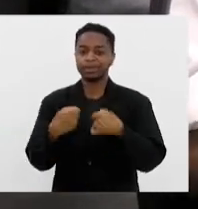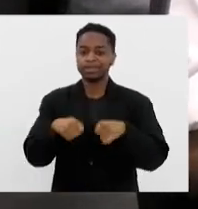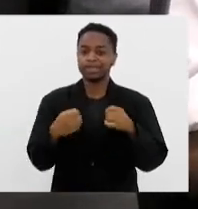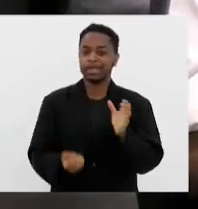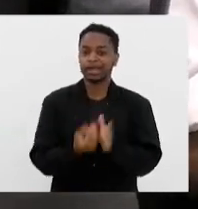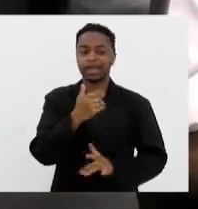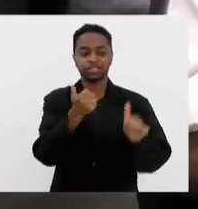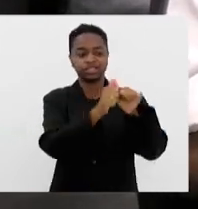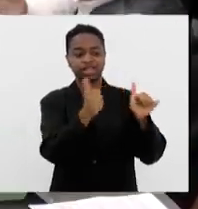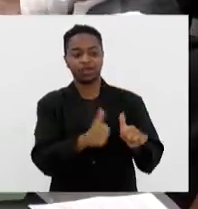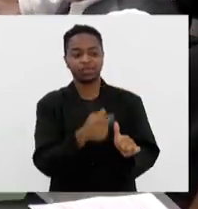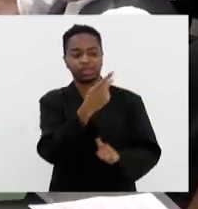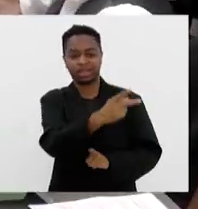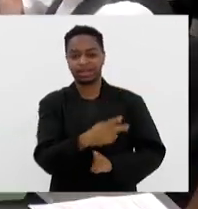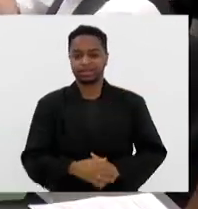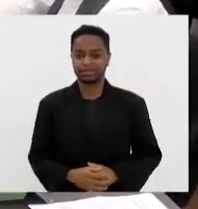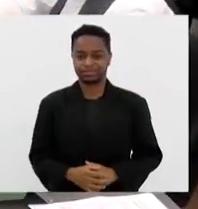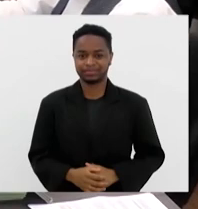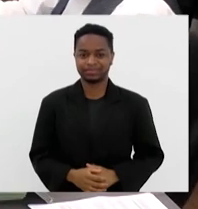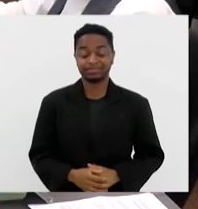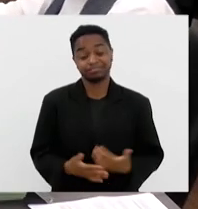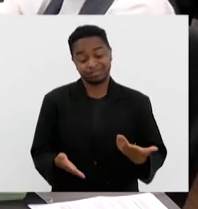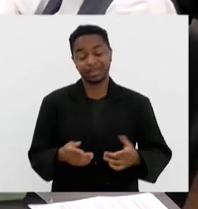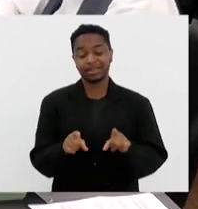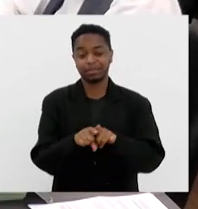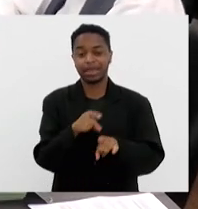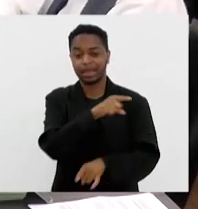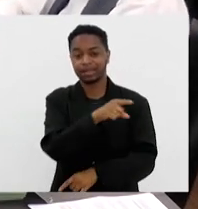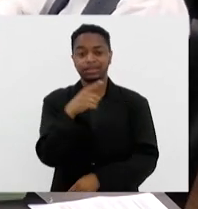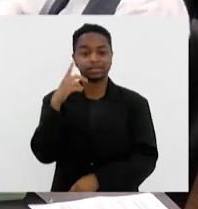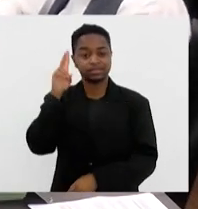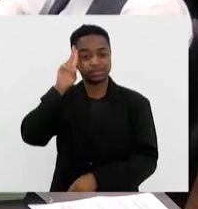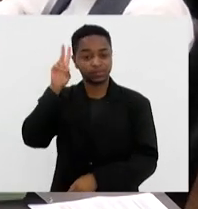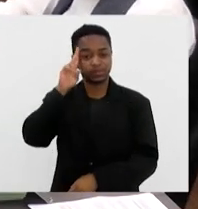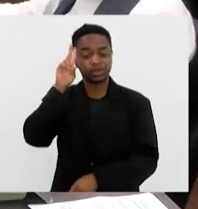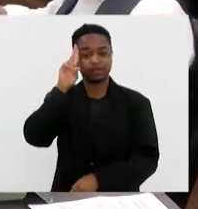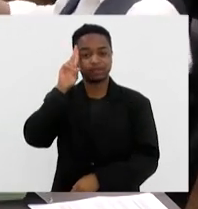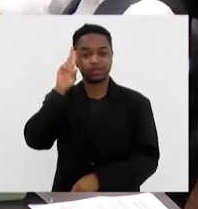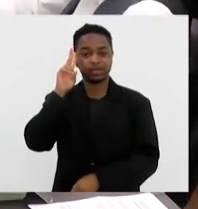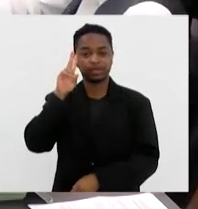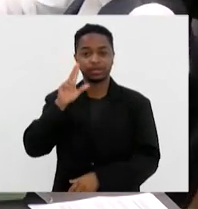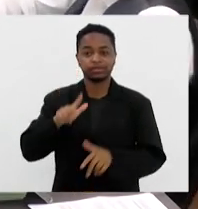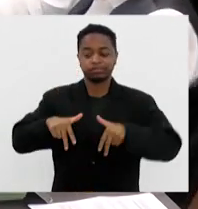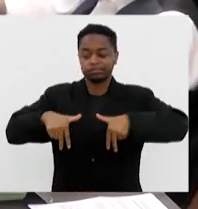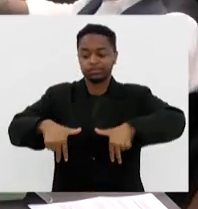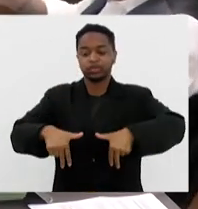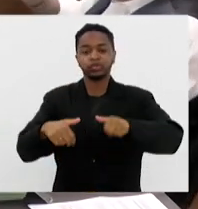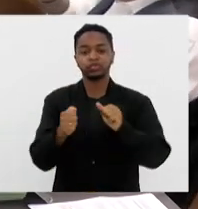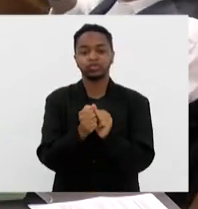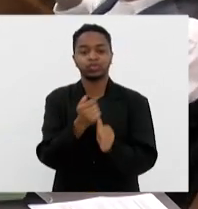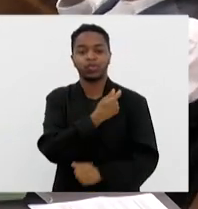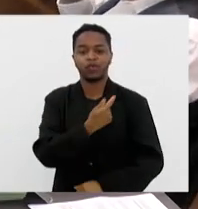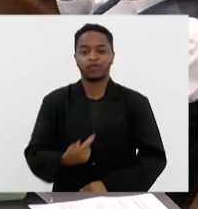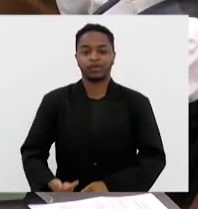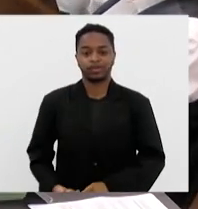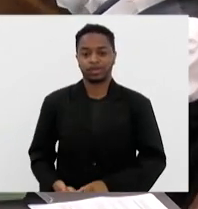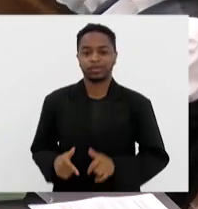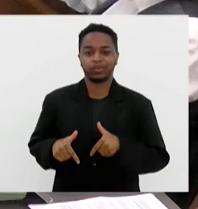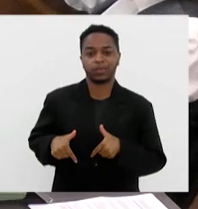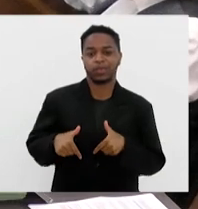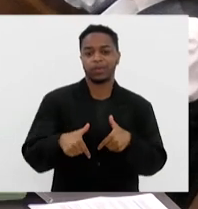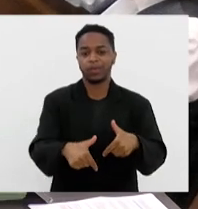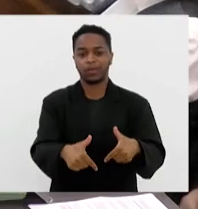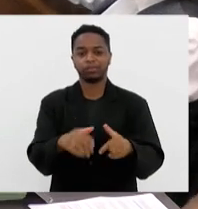Paulo. Deputado Luiz Paulo, não é à toa, segunda-feira estava lá com o bastão na mão ao lado do governador, conduzindo a